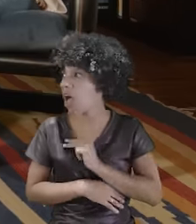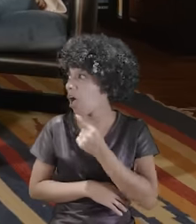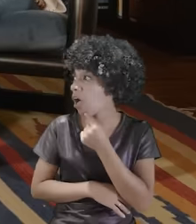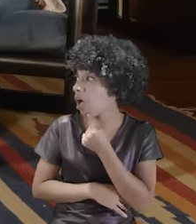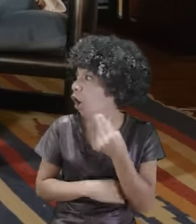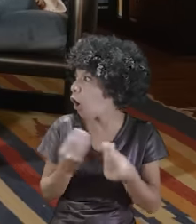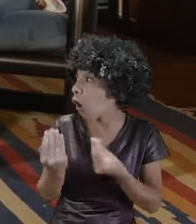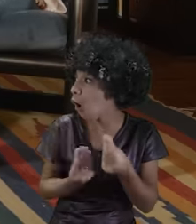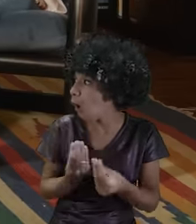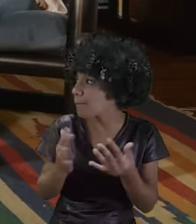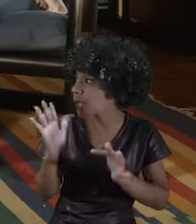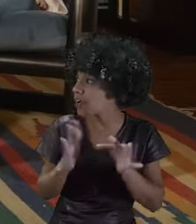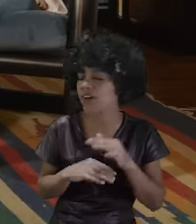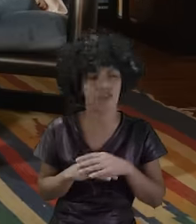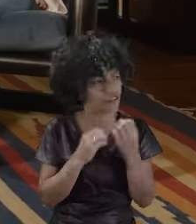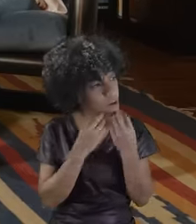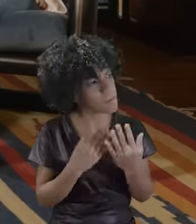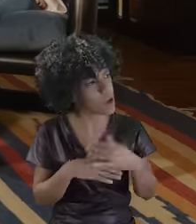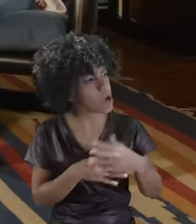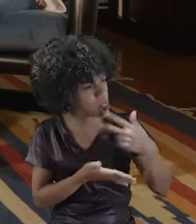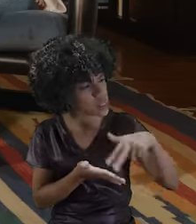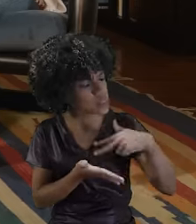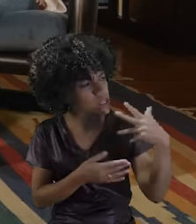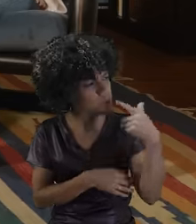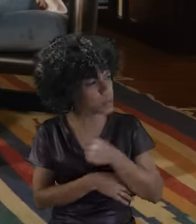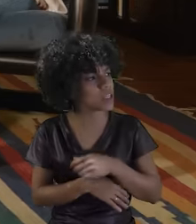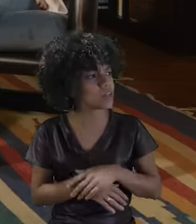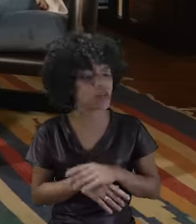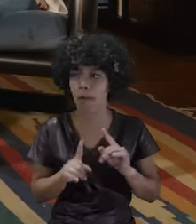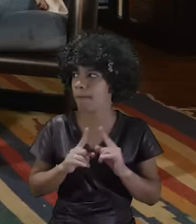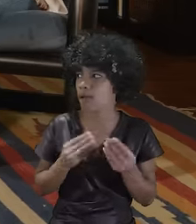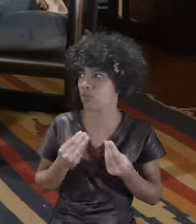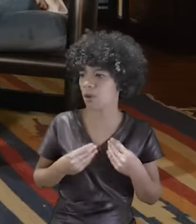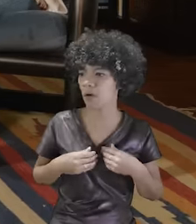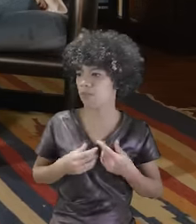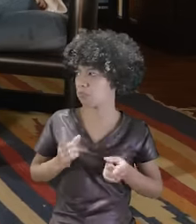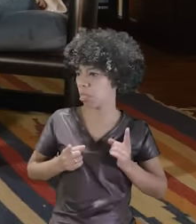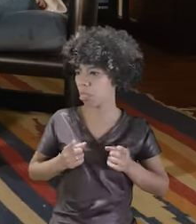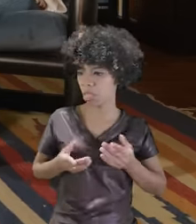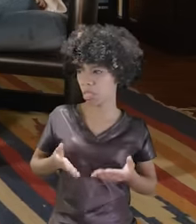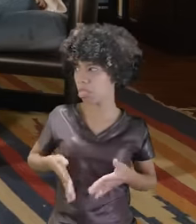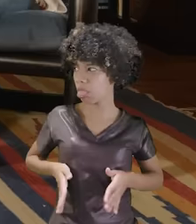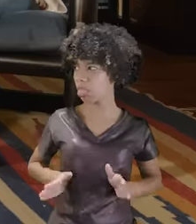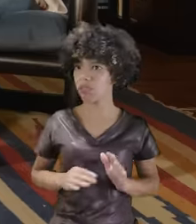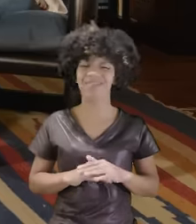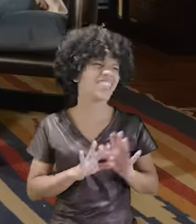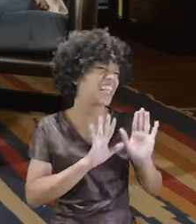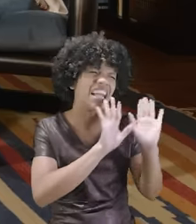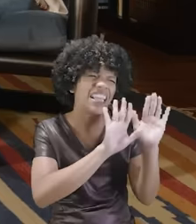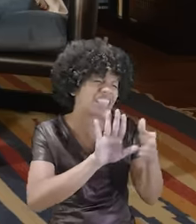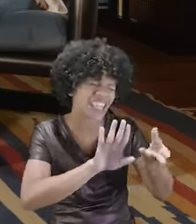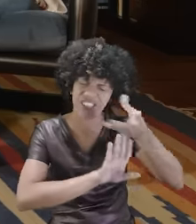como é que foi você no carnaval foi nos dança muito bonita mas a galera com os corpo para fora amigo